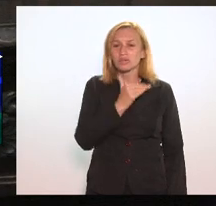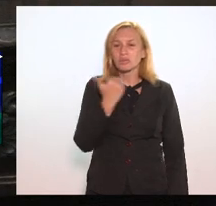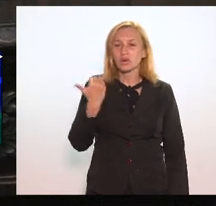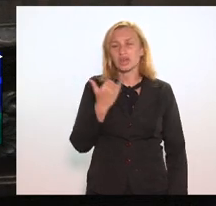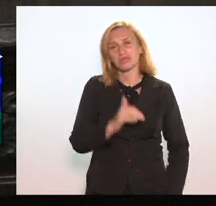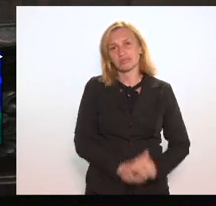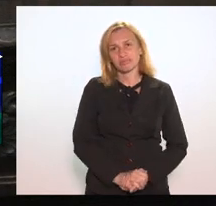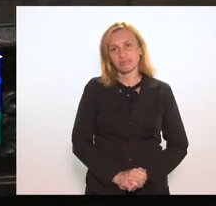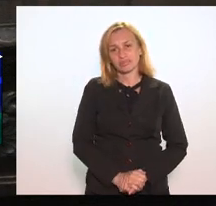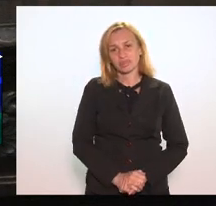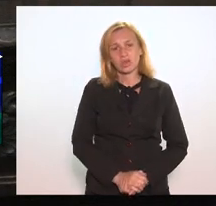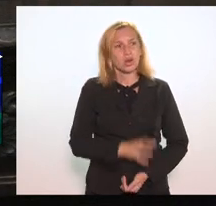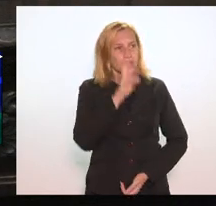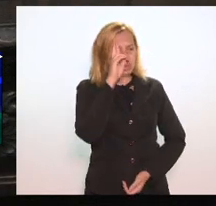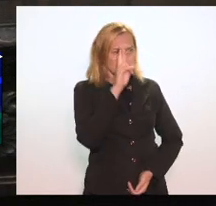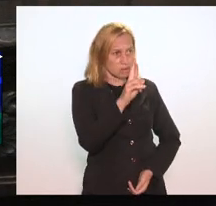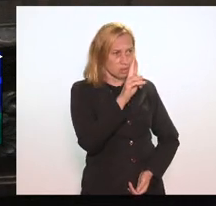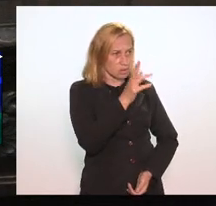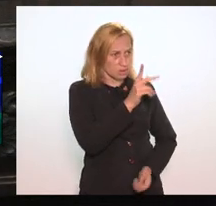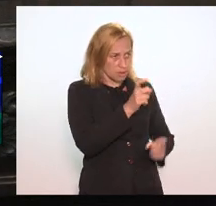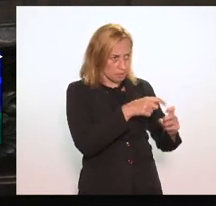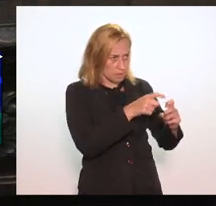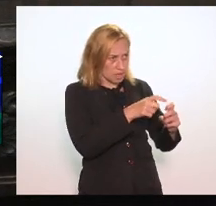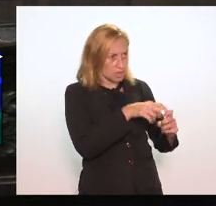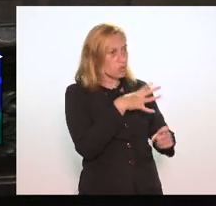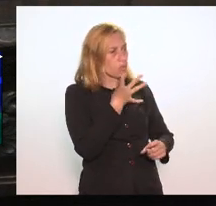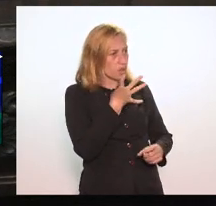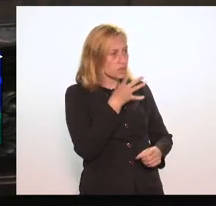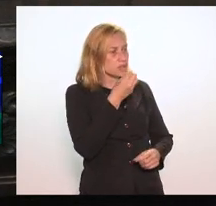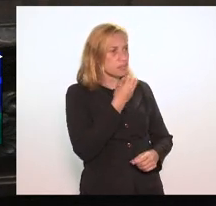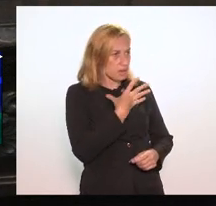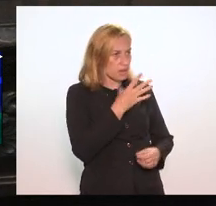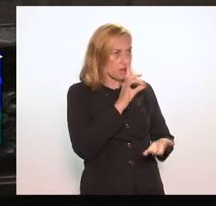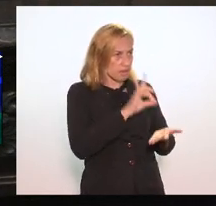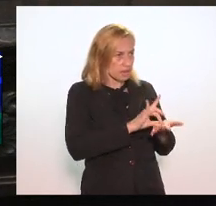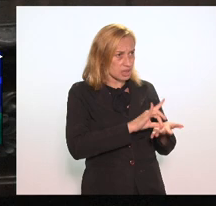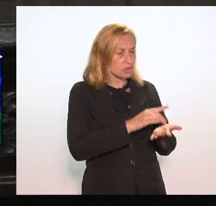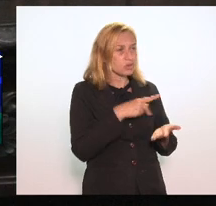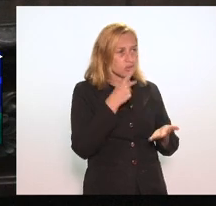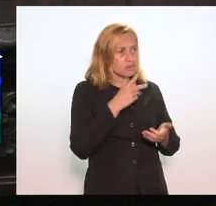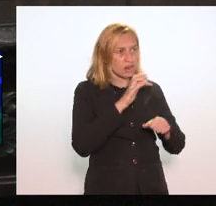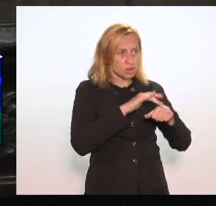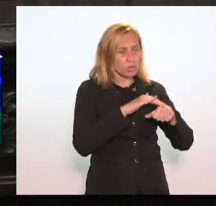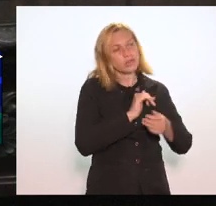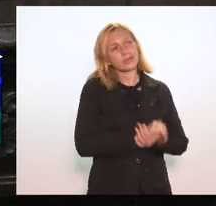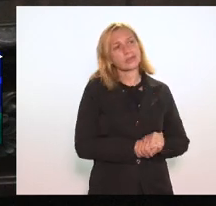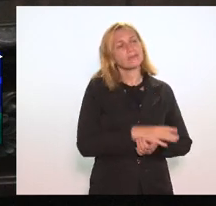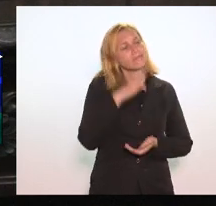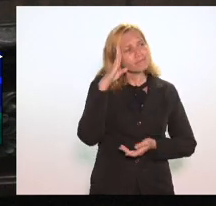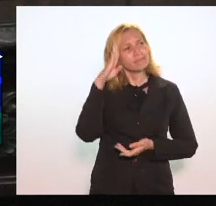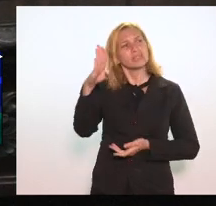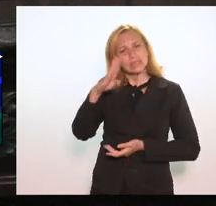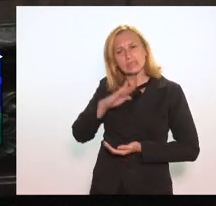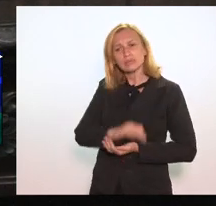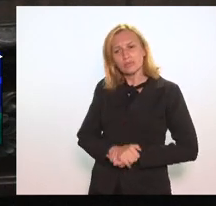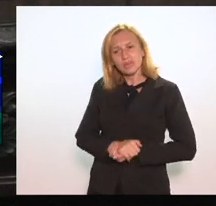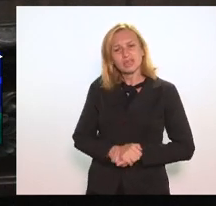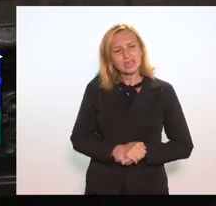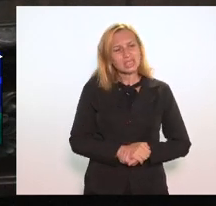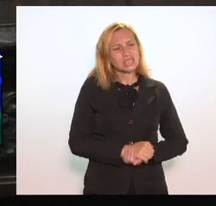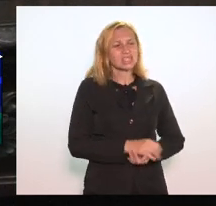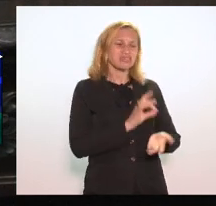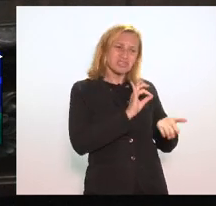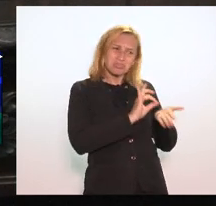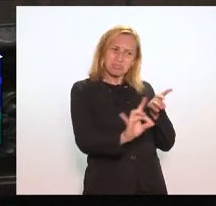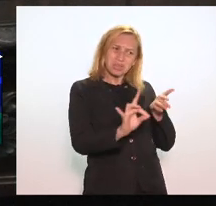o senhor que é médico conhece muito bem a realidade quando se fala de uma doença principalmente desse